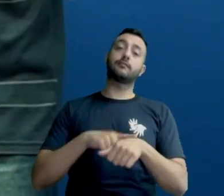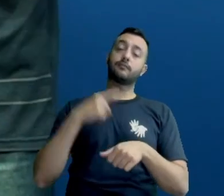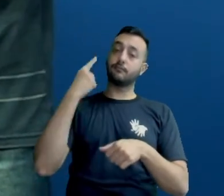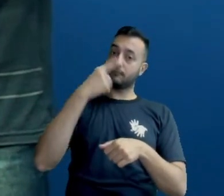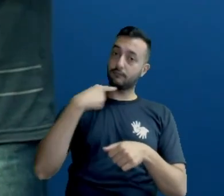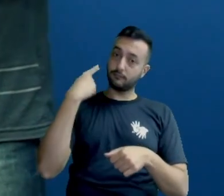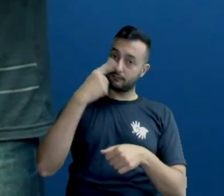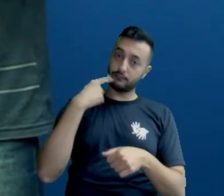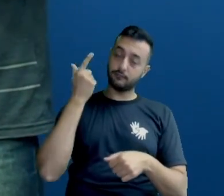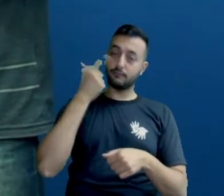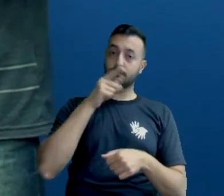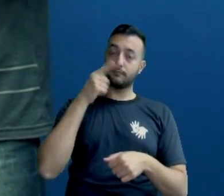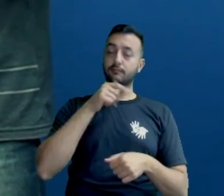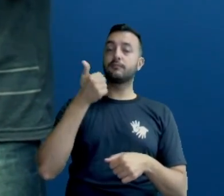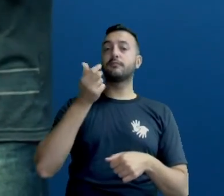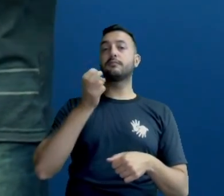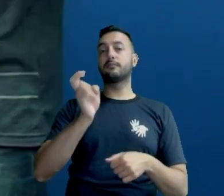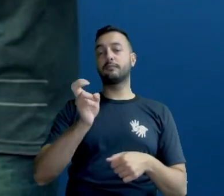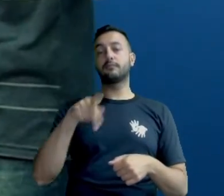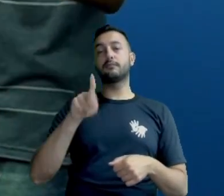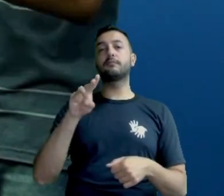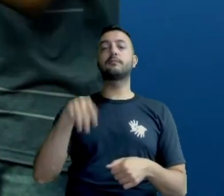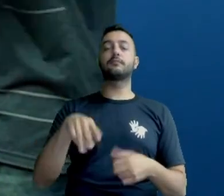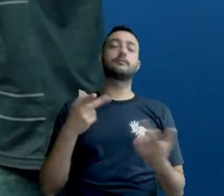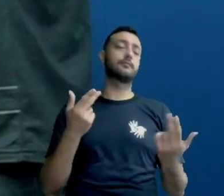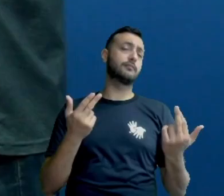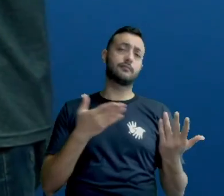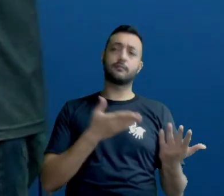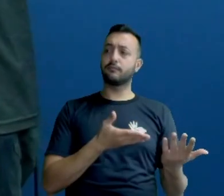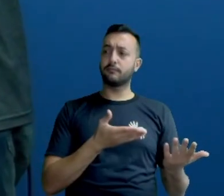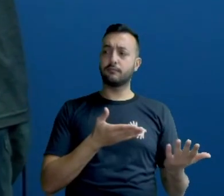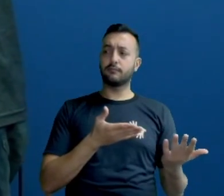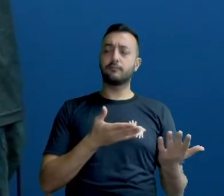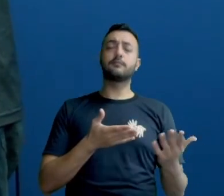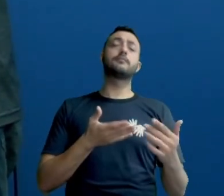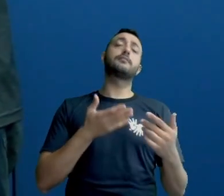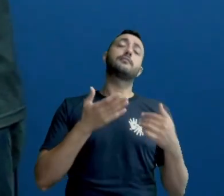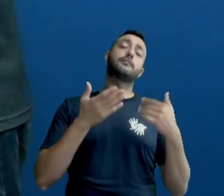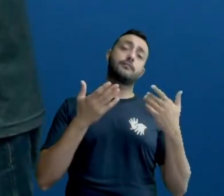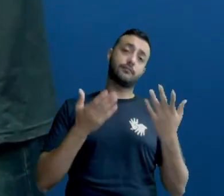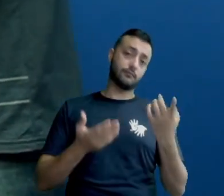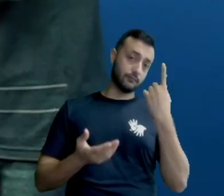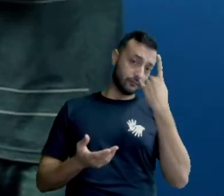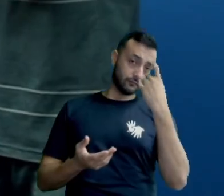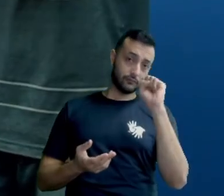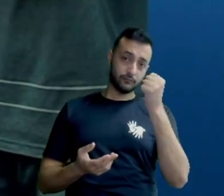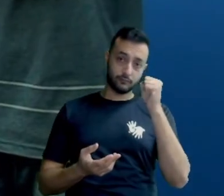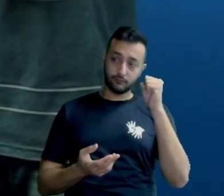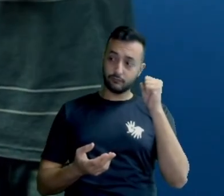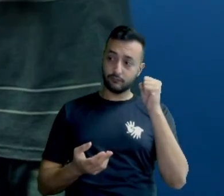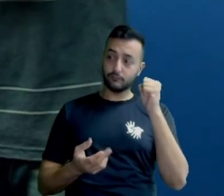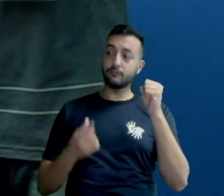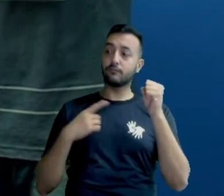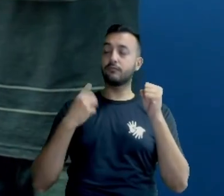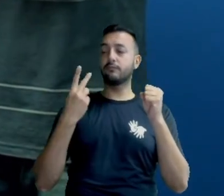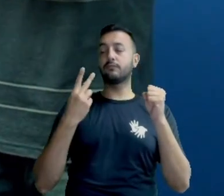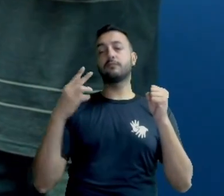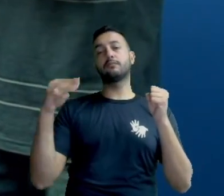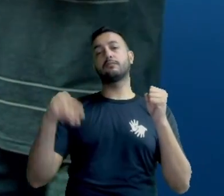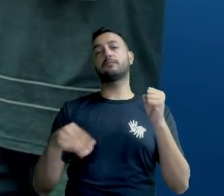hora ele percorre 15 km. Aqui é a mesma coisa. A cada 1 segundo ele percorre 2